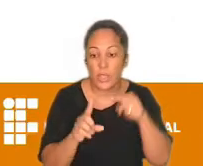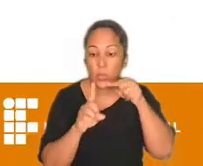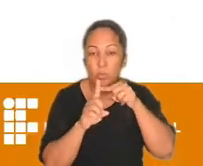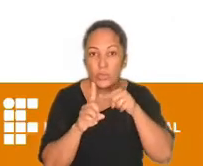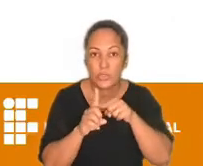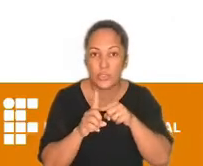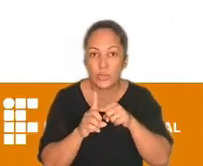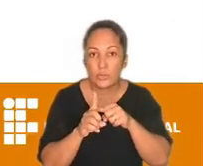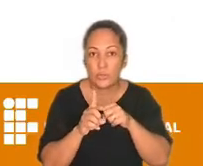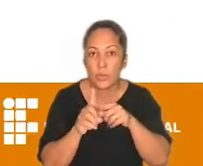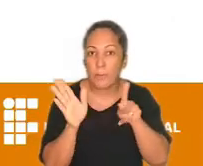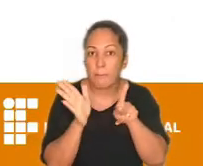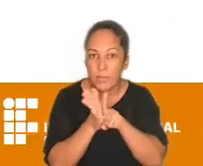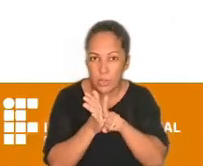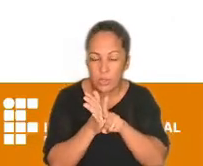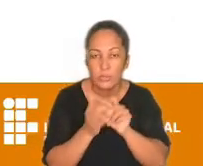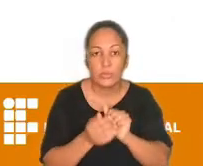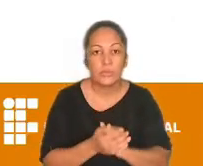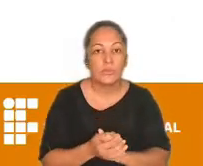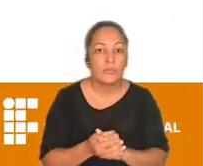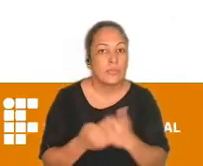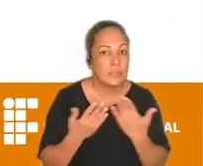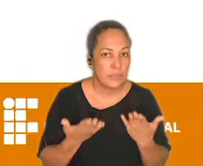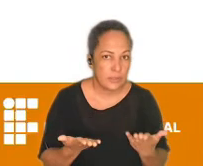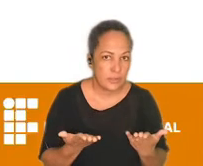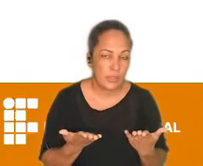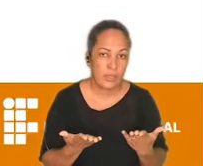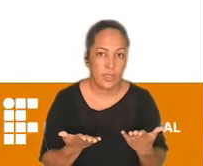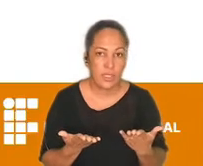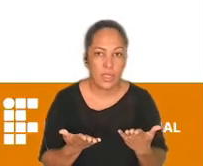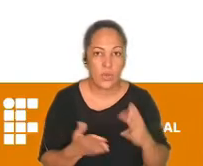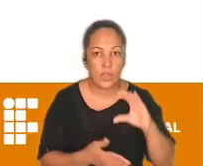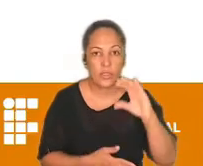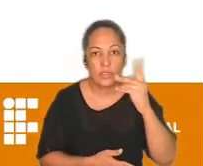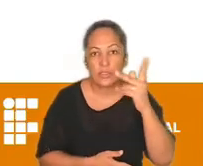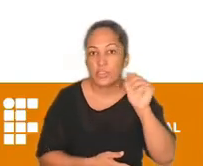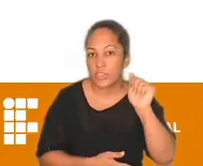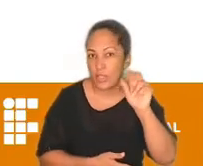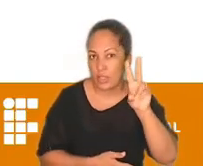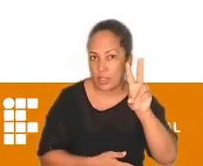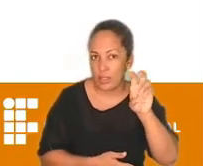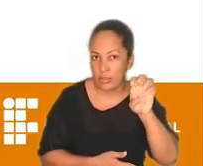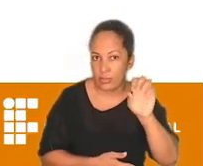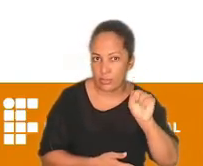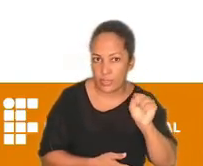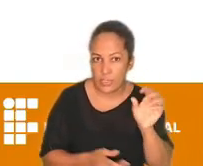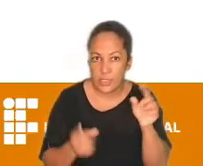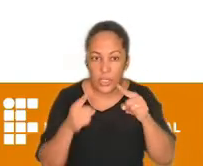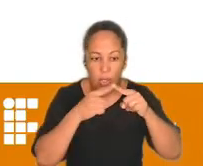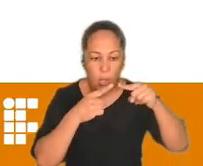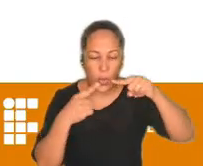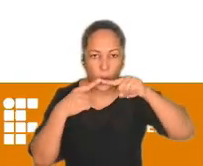específico, tá? E as chaves estrangeiras que unem as tabelas relacionadas.